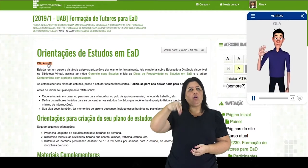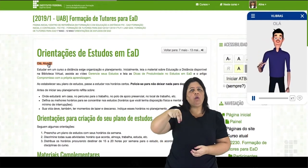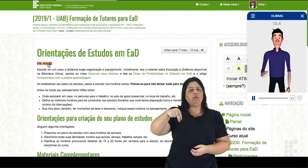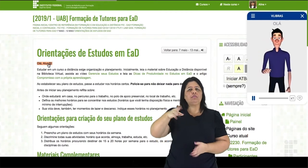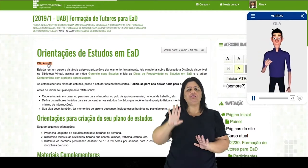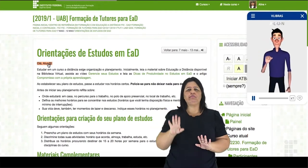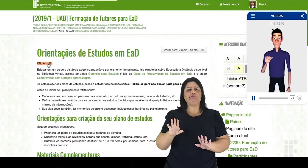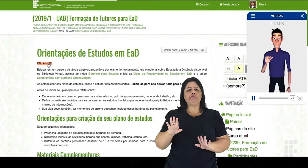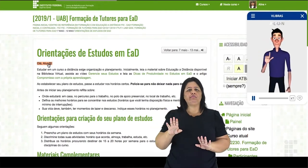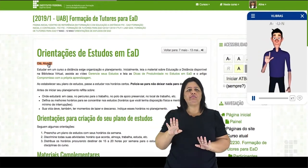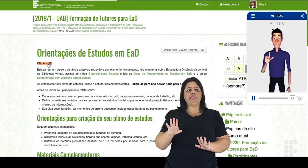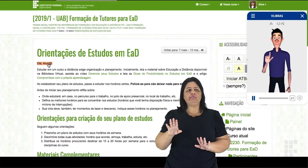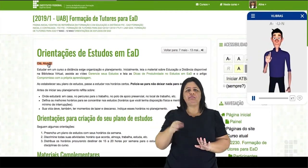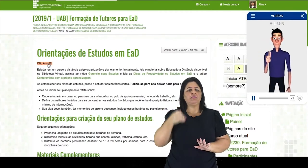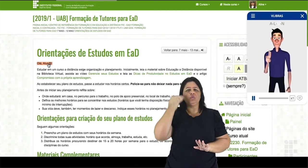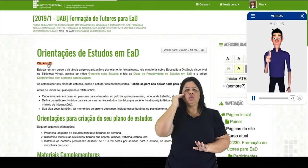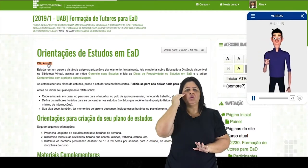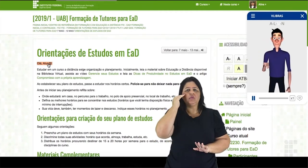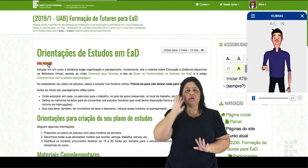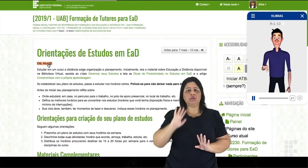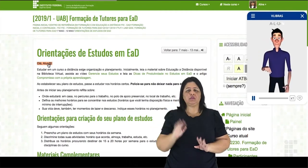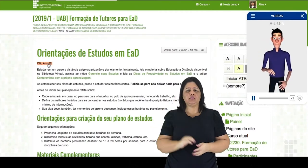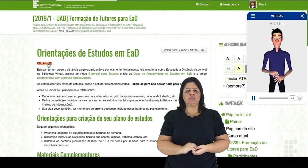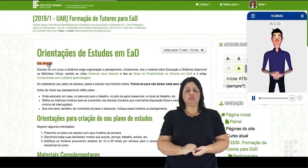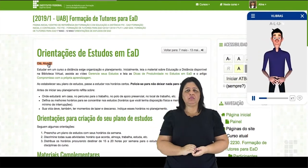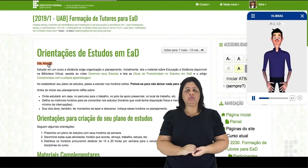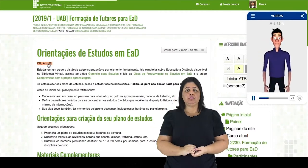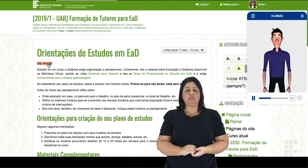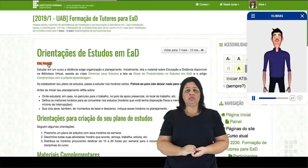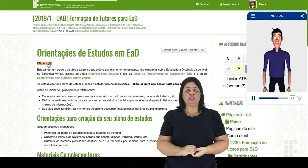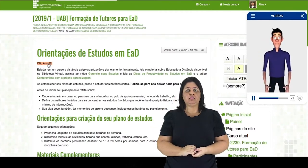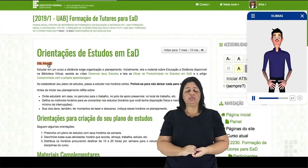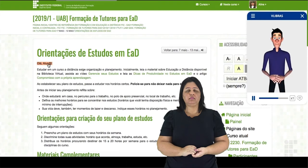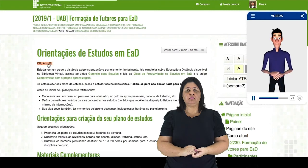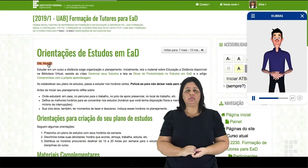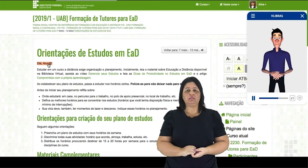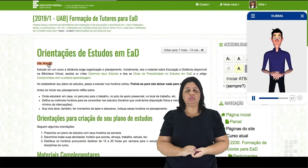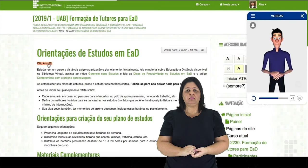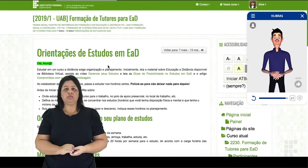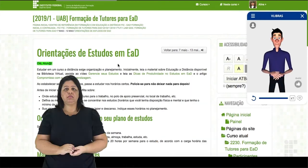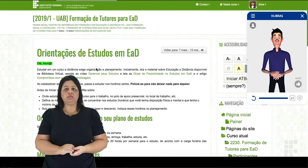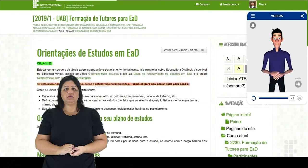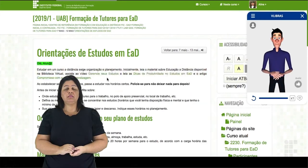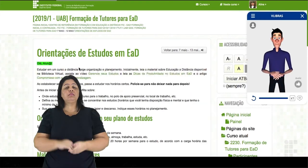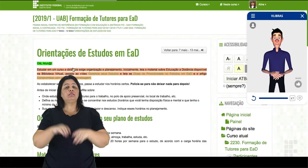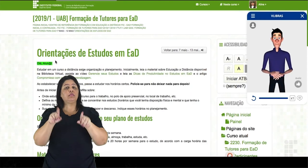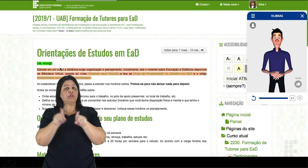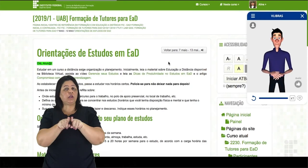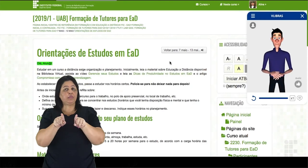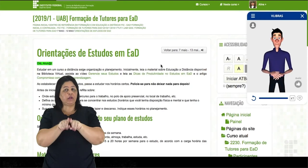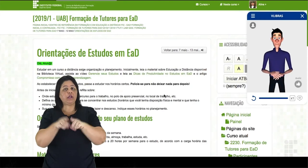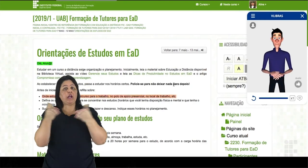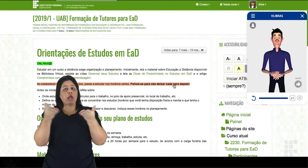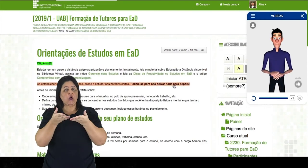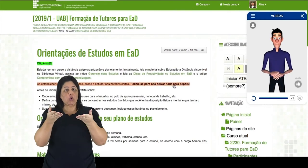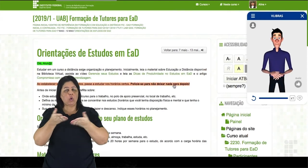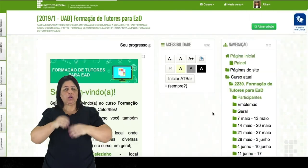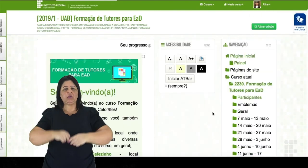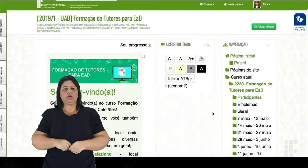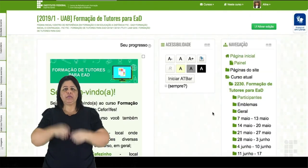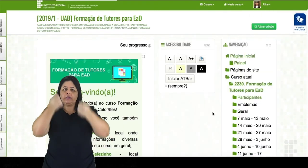consegue traduzir esse arroba como A ou como O, ele simplesmente ignora, tá?